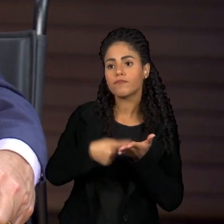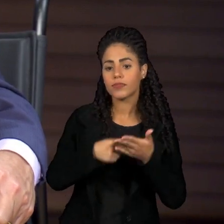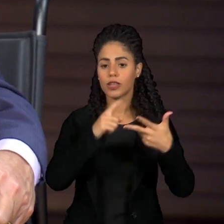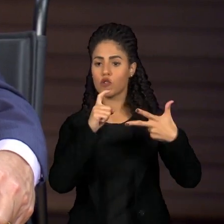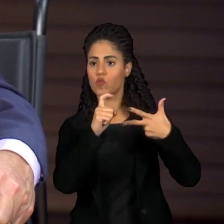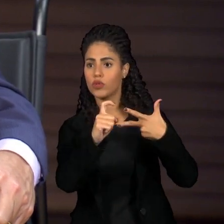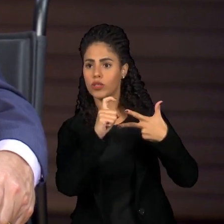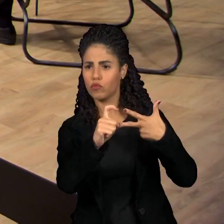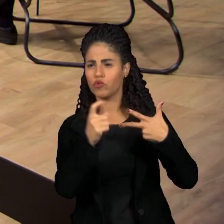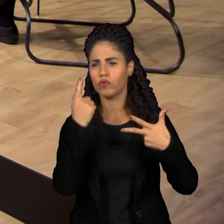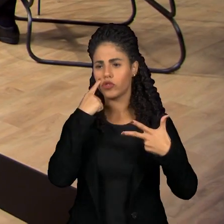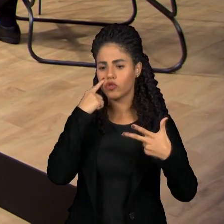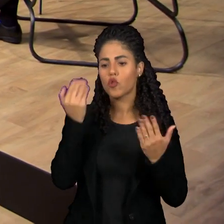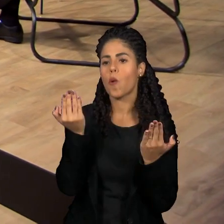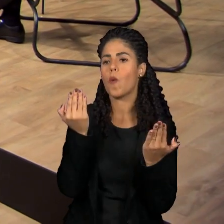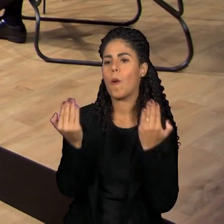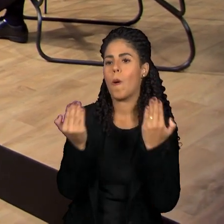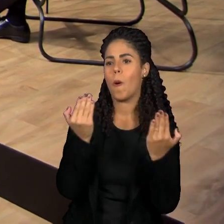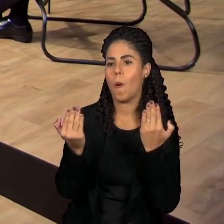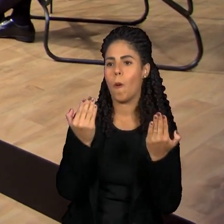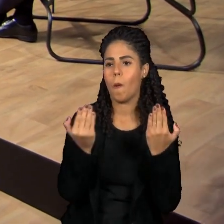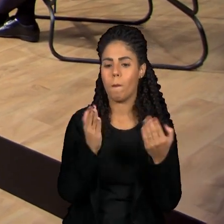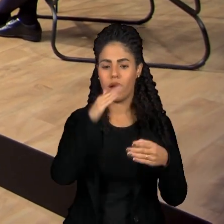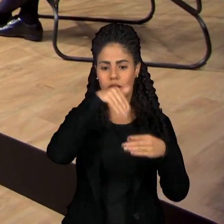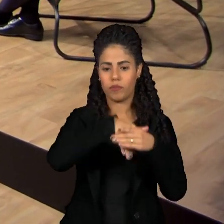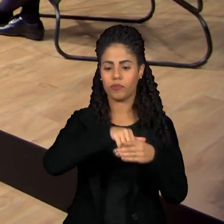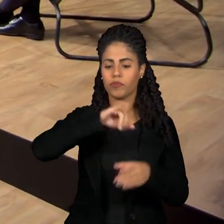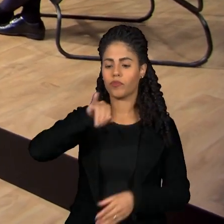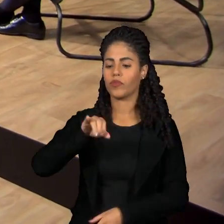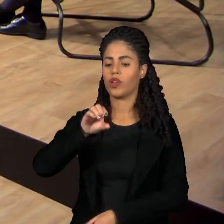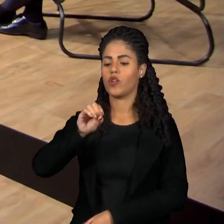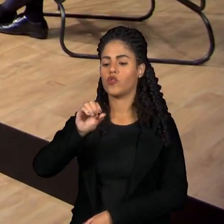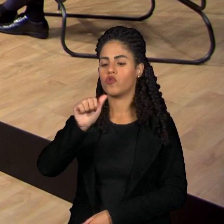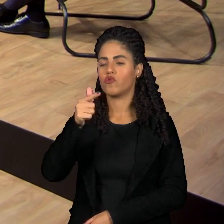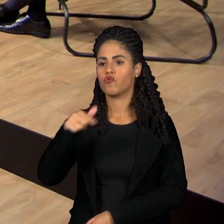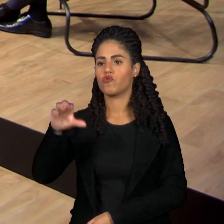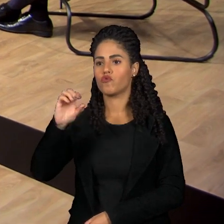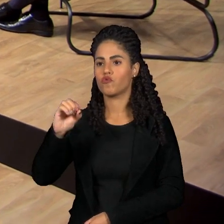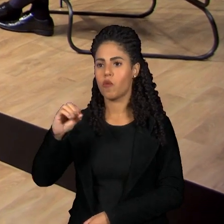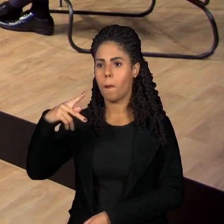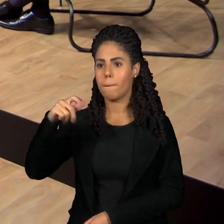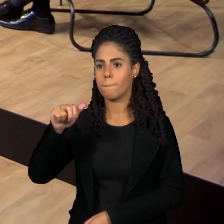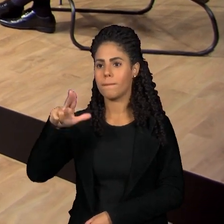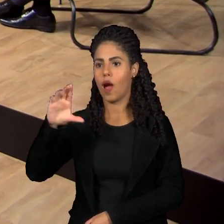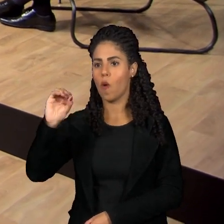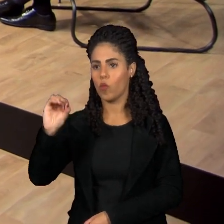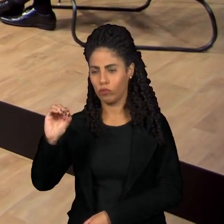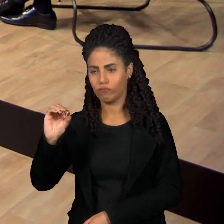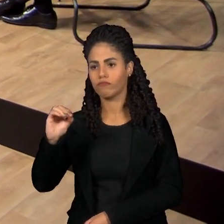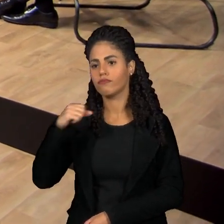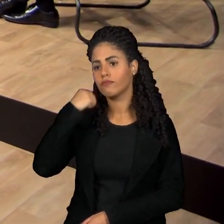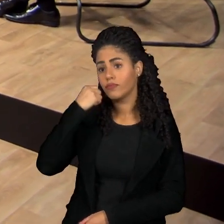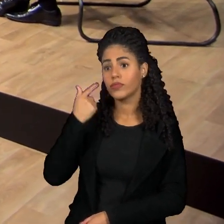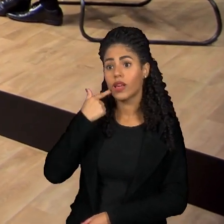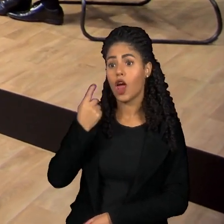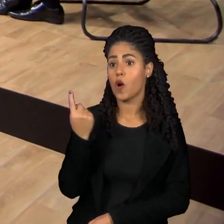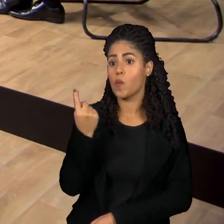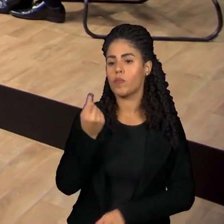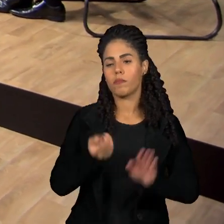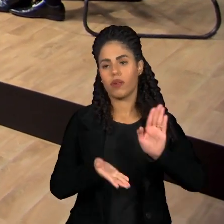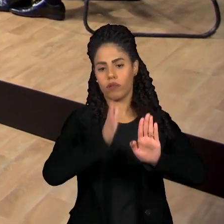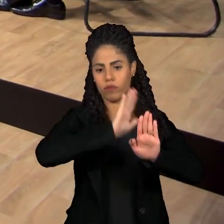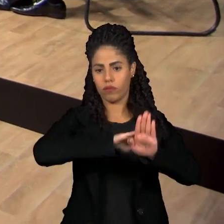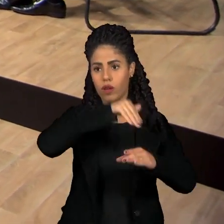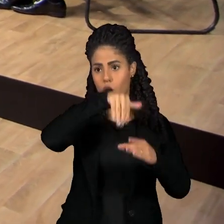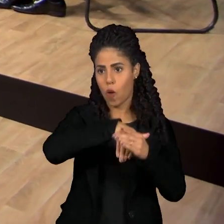Basta comparar a votação que o João Paulo Cunha, então deputado, teve para a presidência da Câmara no primeiro mandato Lula, que é